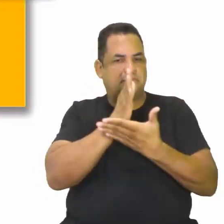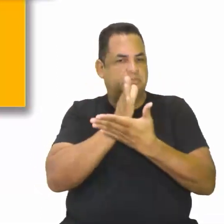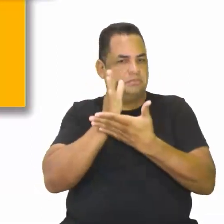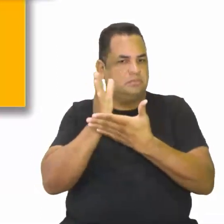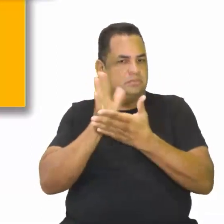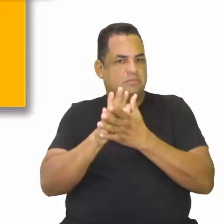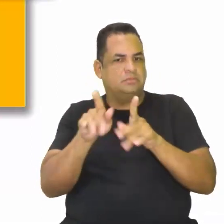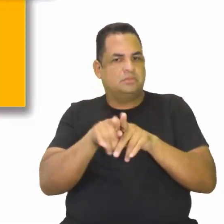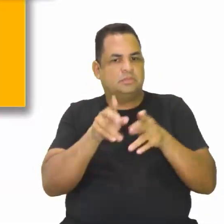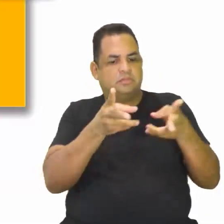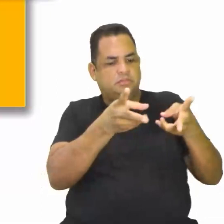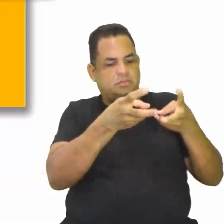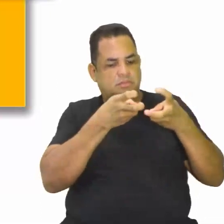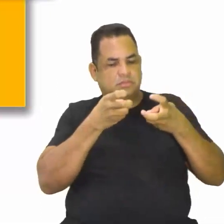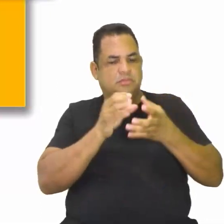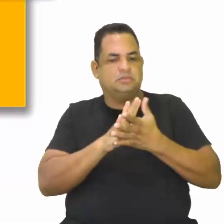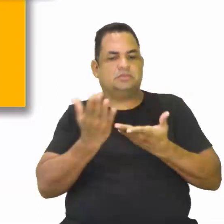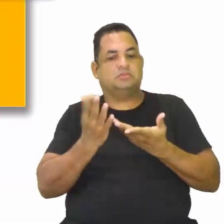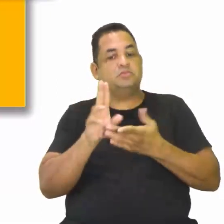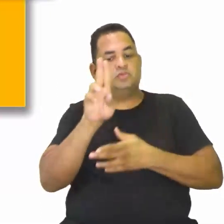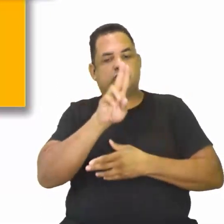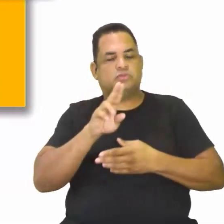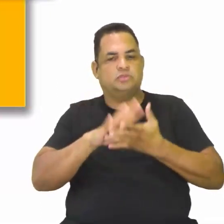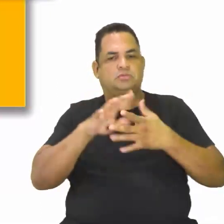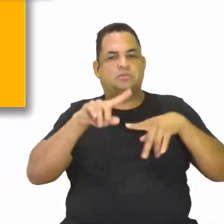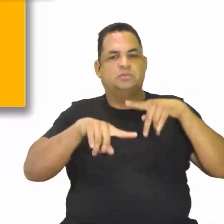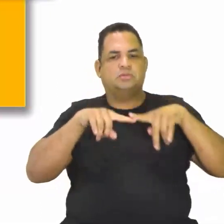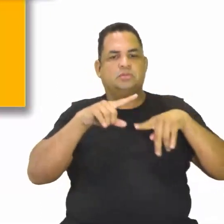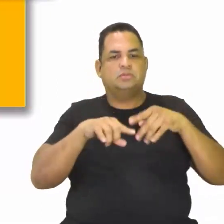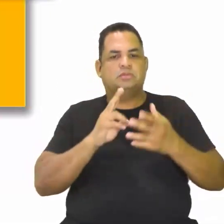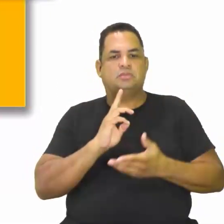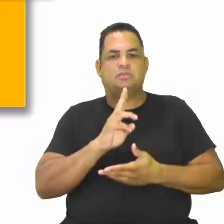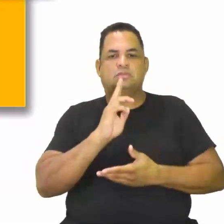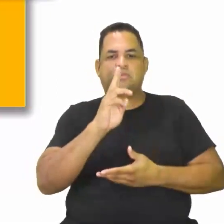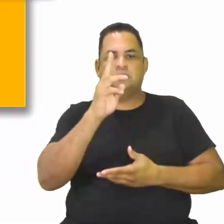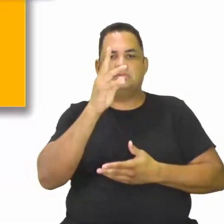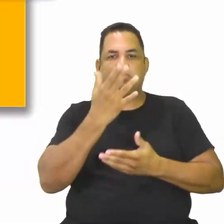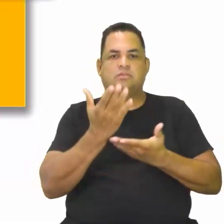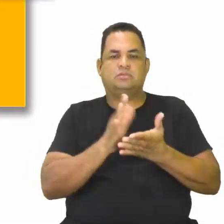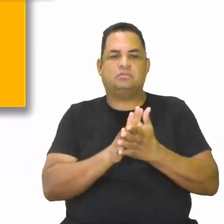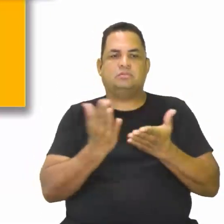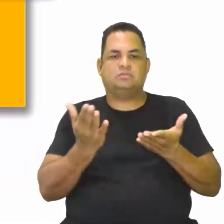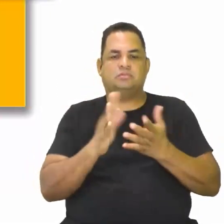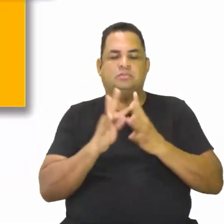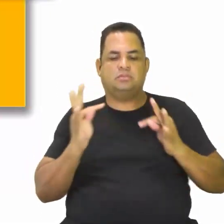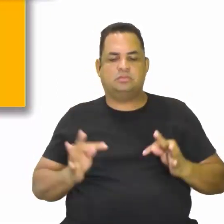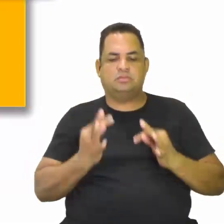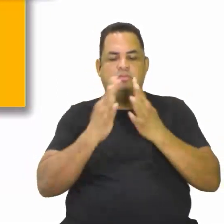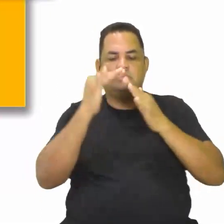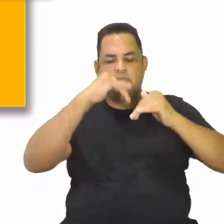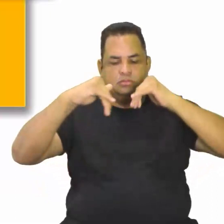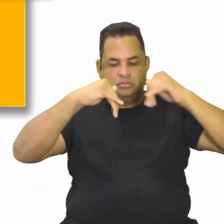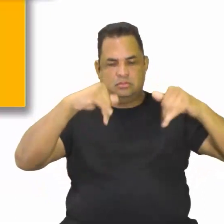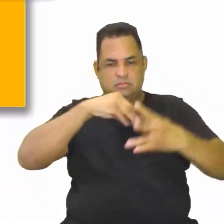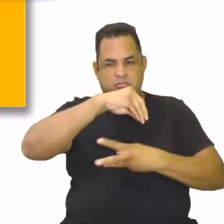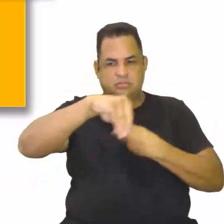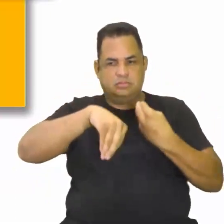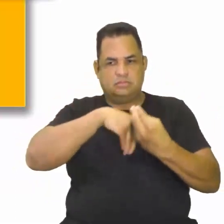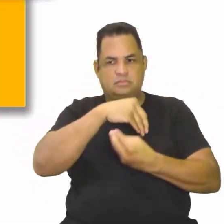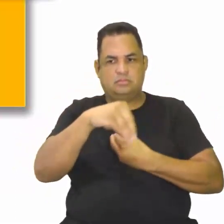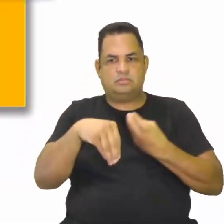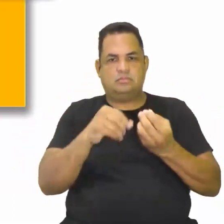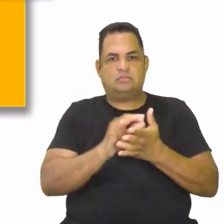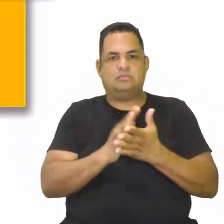fracionada, extração por solvente. Esses são os processos ou técnicas de separação de misturas.